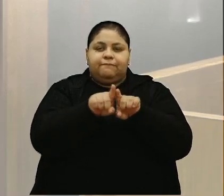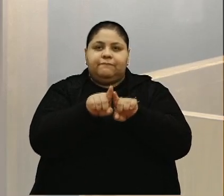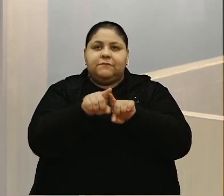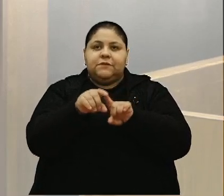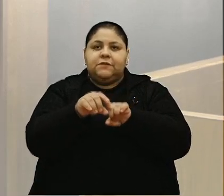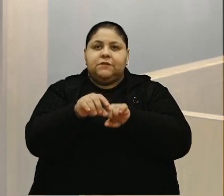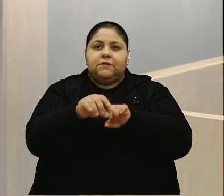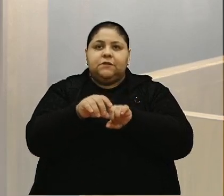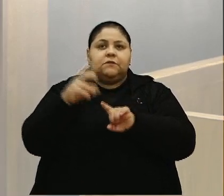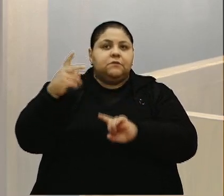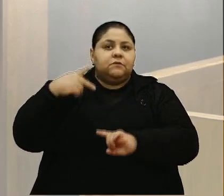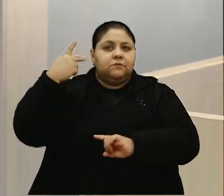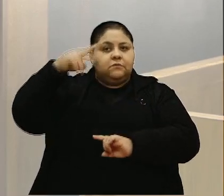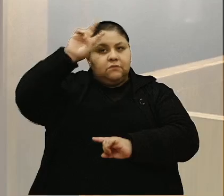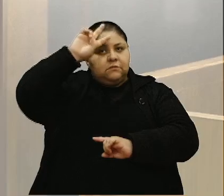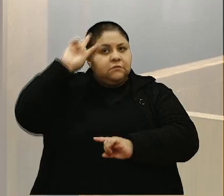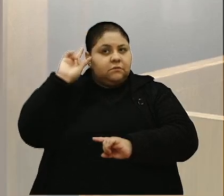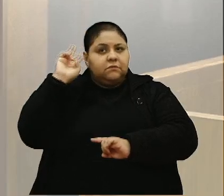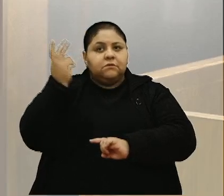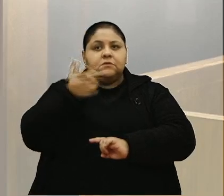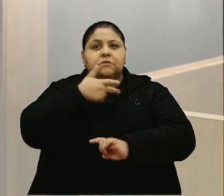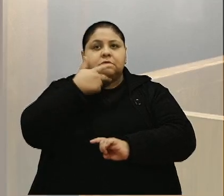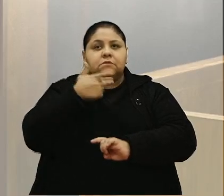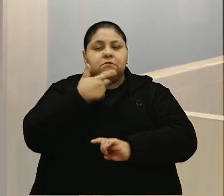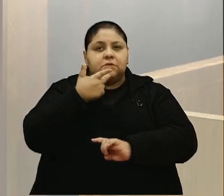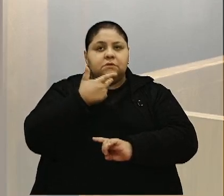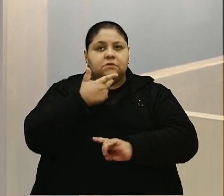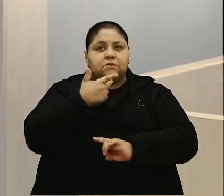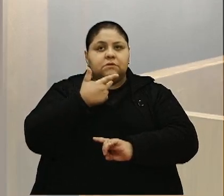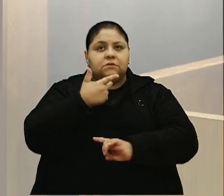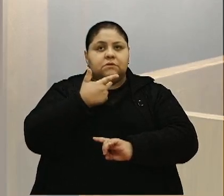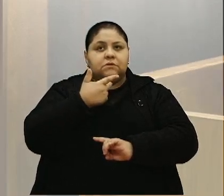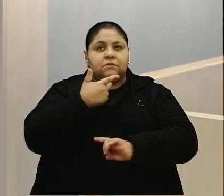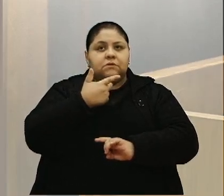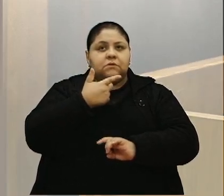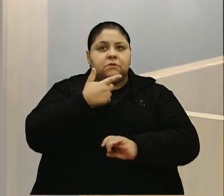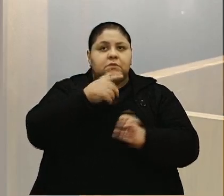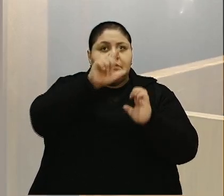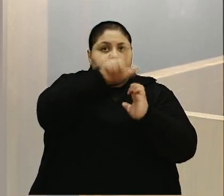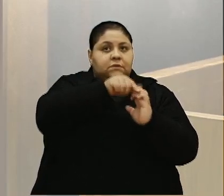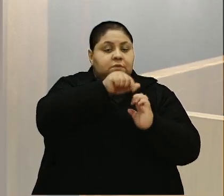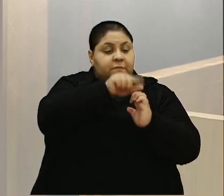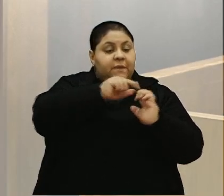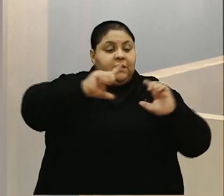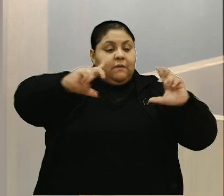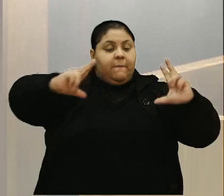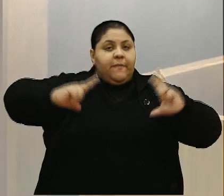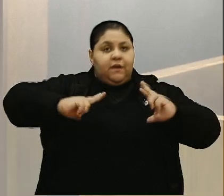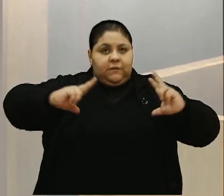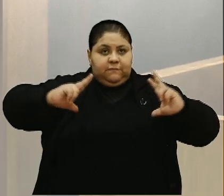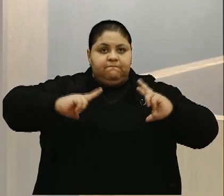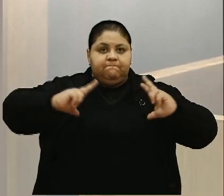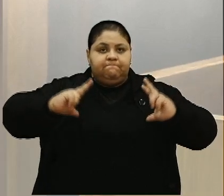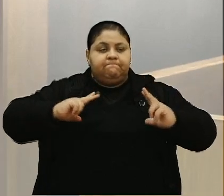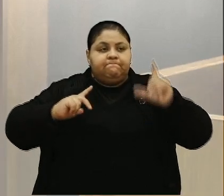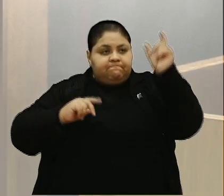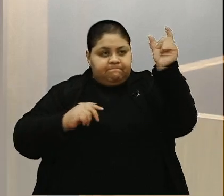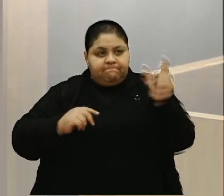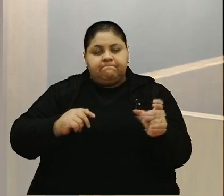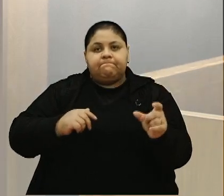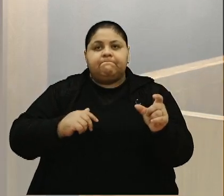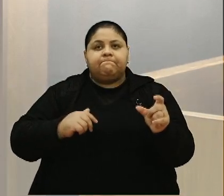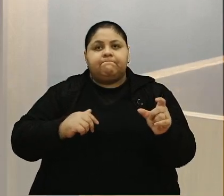Ex, falar sobre as nossas empresas particulares, essas pessoas que têm